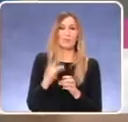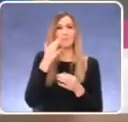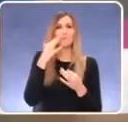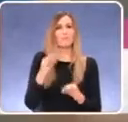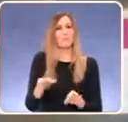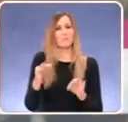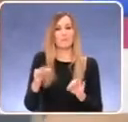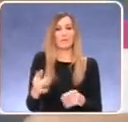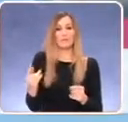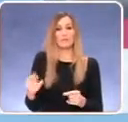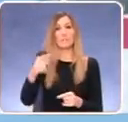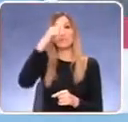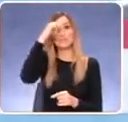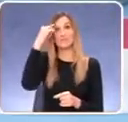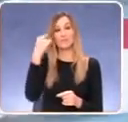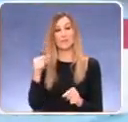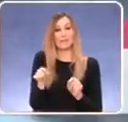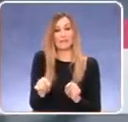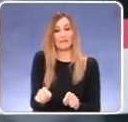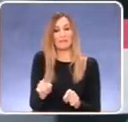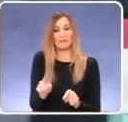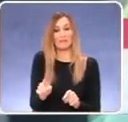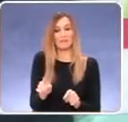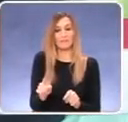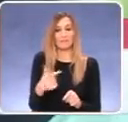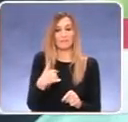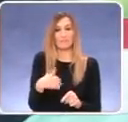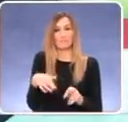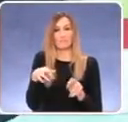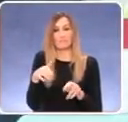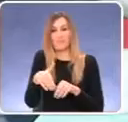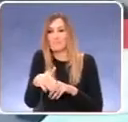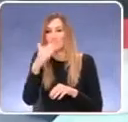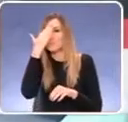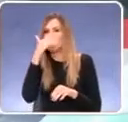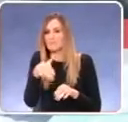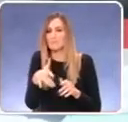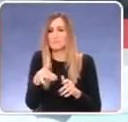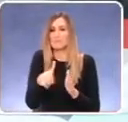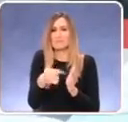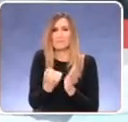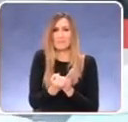A dificuldade aqui é aquela que nós encontramos, que eu estou à espera de encontrar, é aquela que se encontra sempre que se